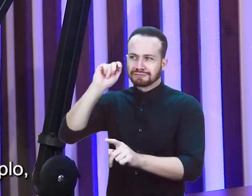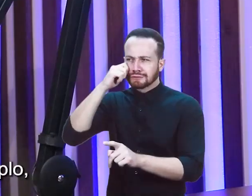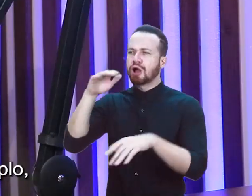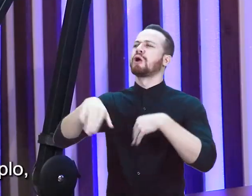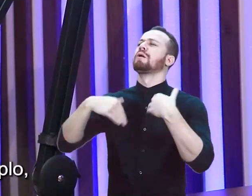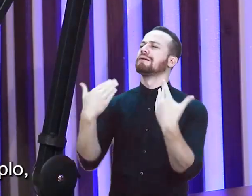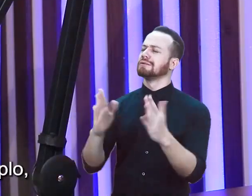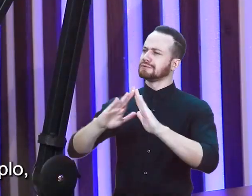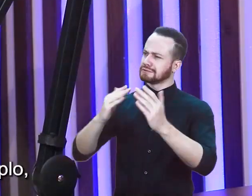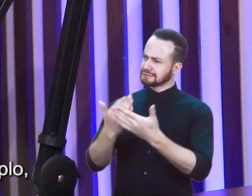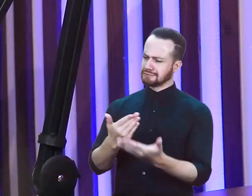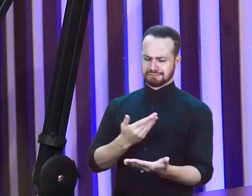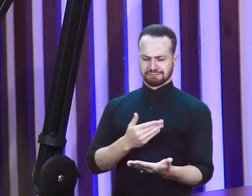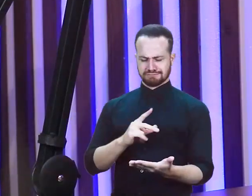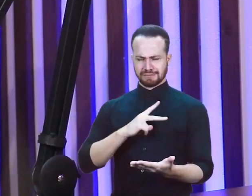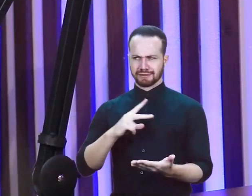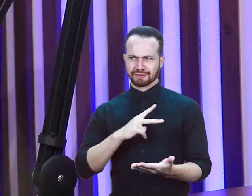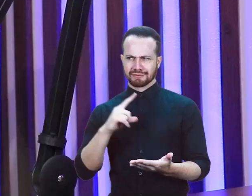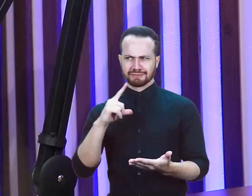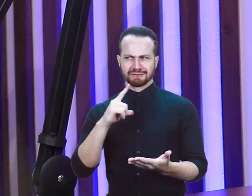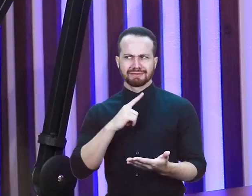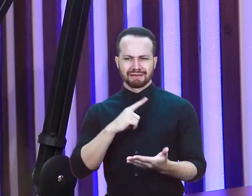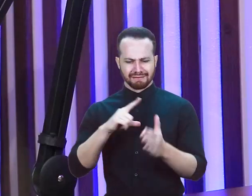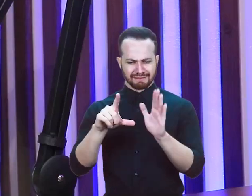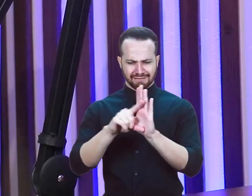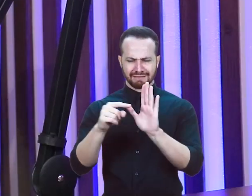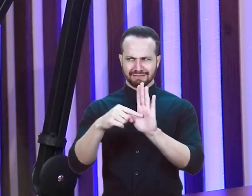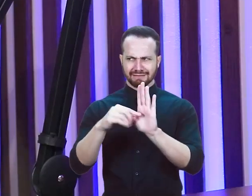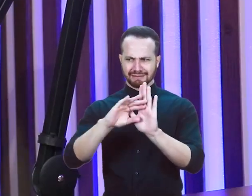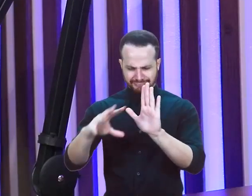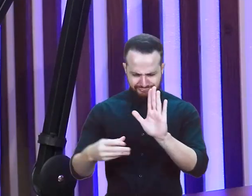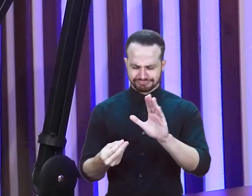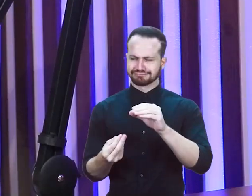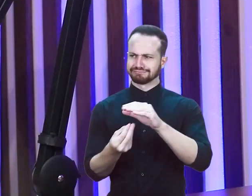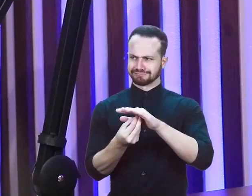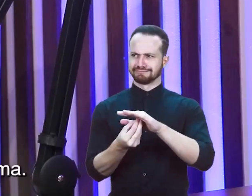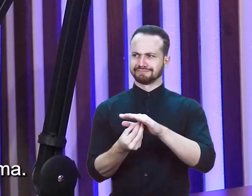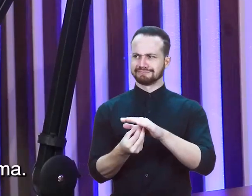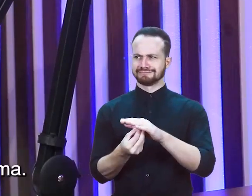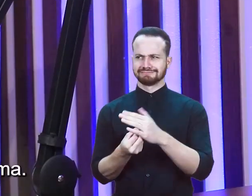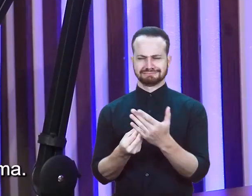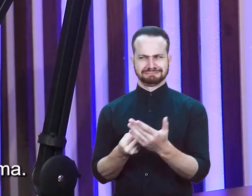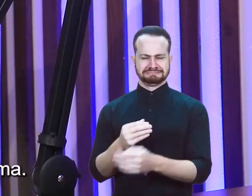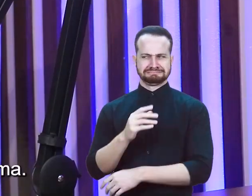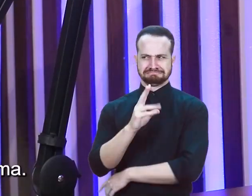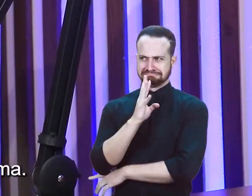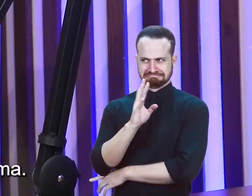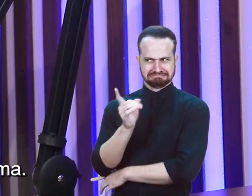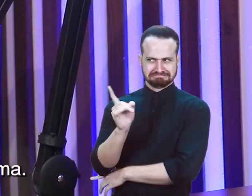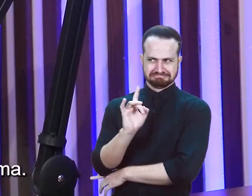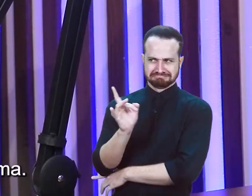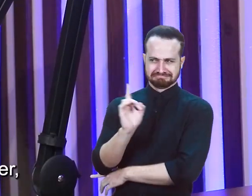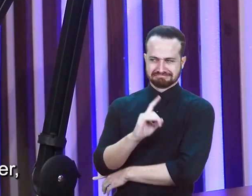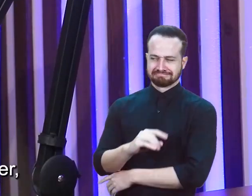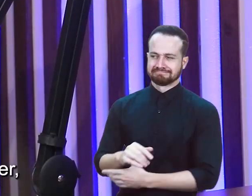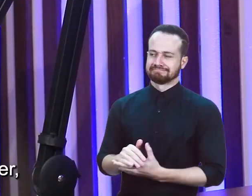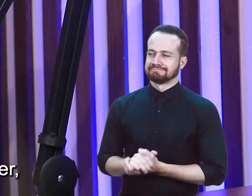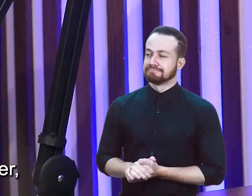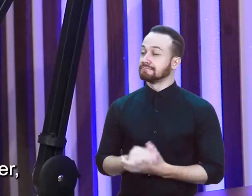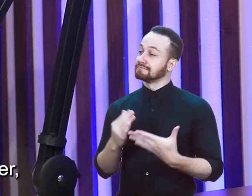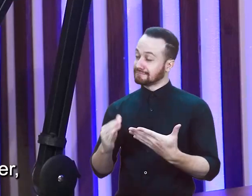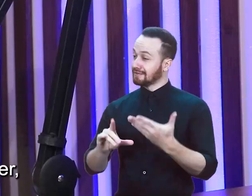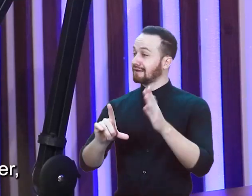escola privada, por exemplo, implementou essa lei? Eu não conheço quase nenhuma.